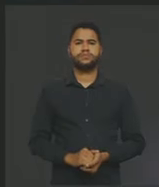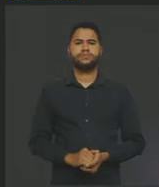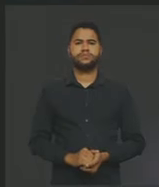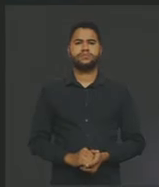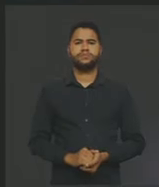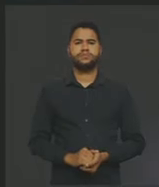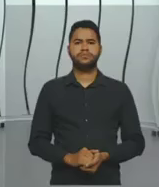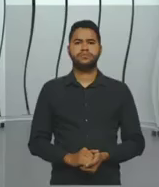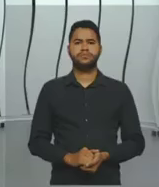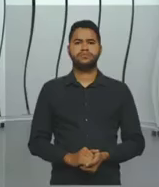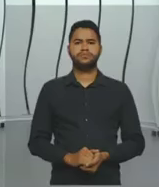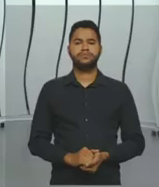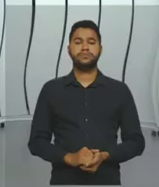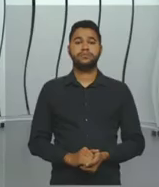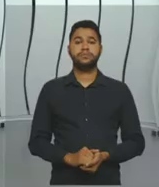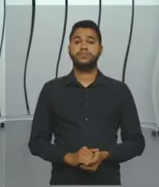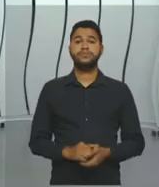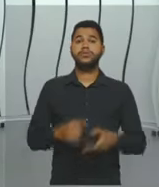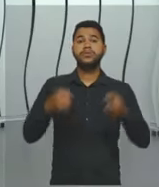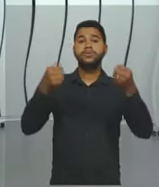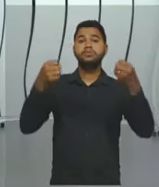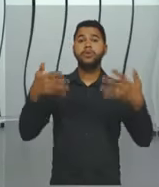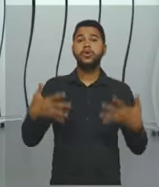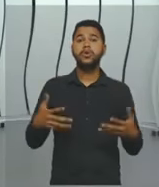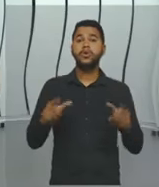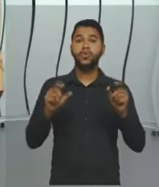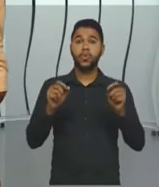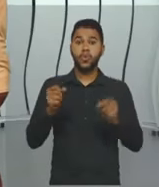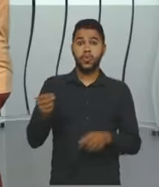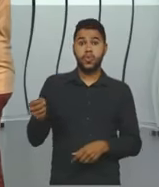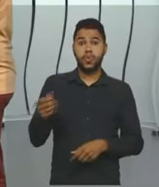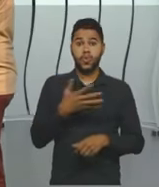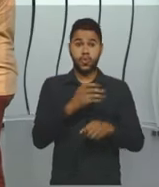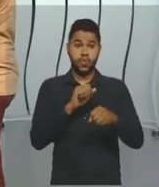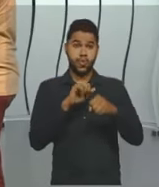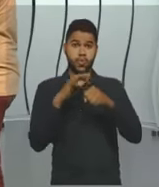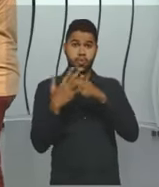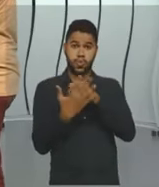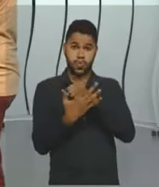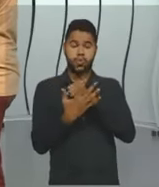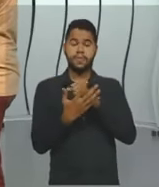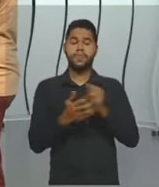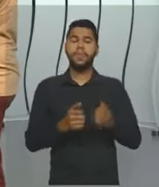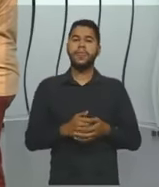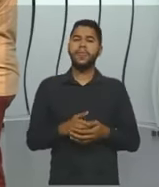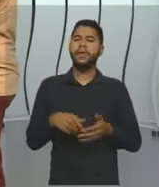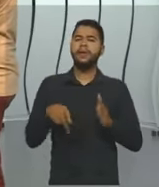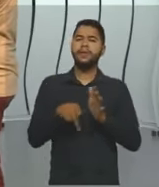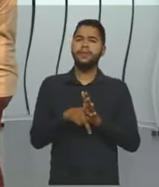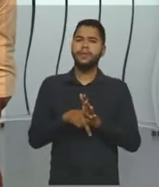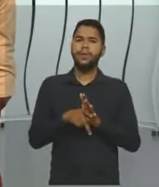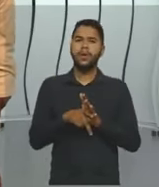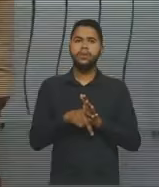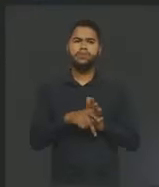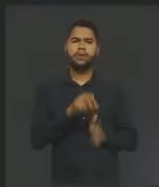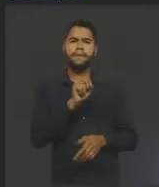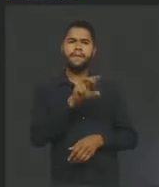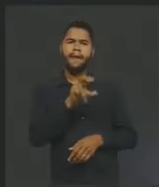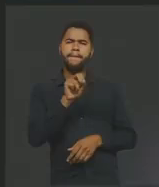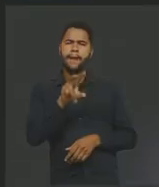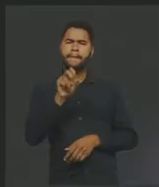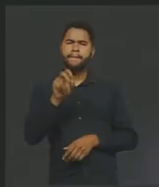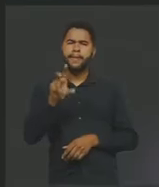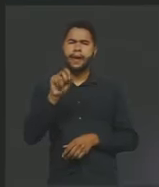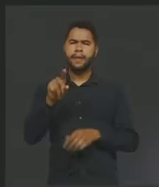pre-existing disease. Então, o que está falando aqui? Que o novo coronavírus é uma parte viral de uma grande família de